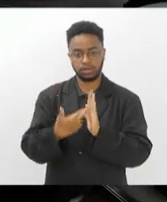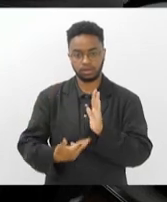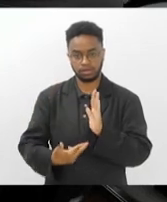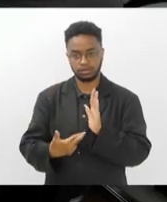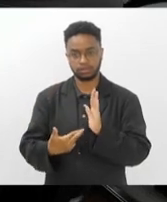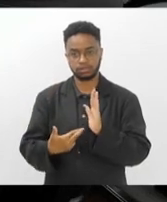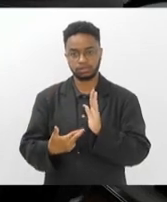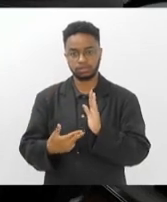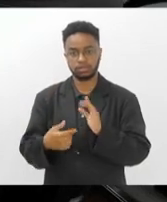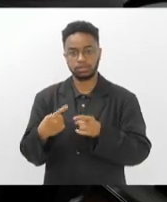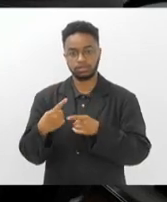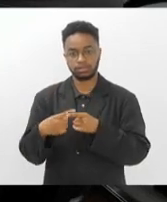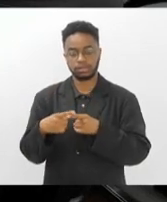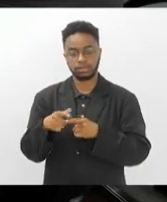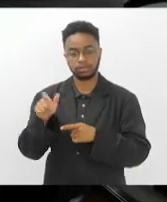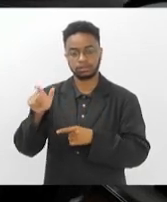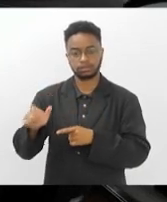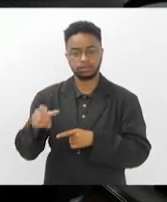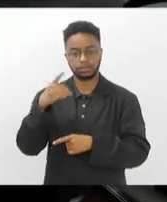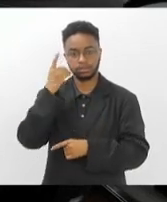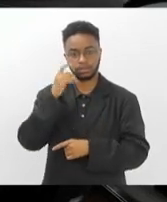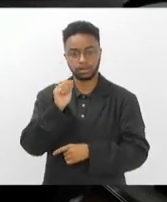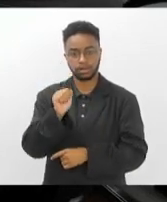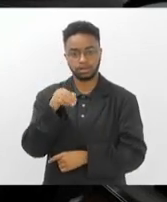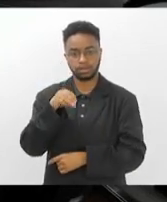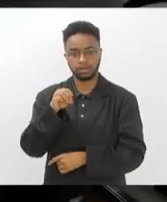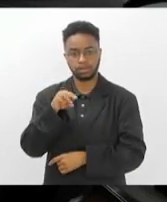Relator aqui foi o deputado Amorim.